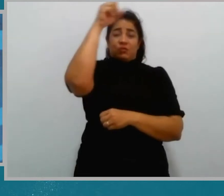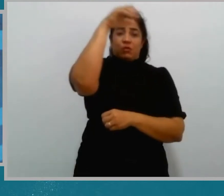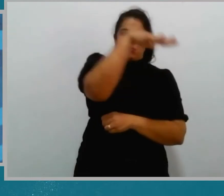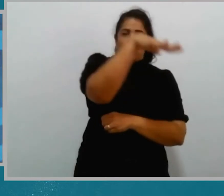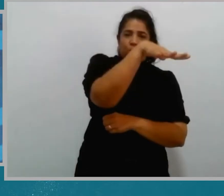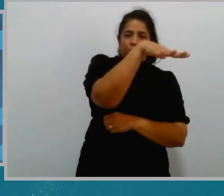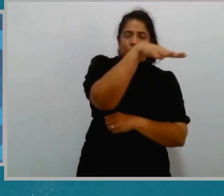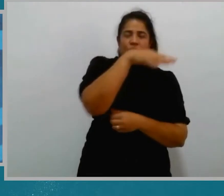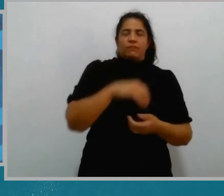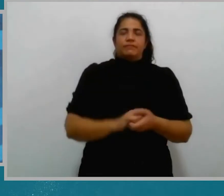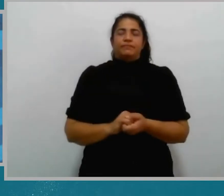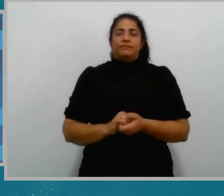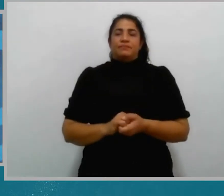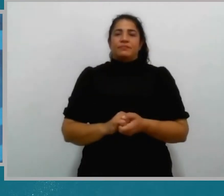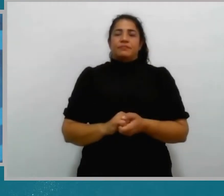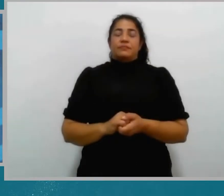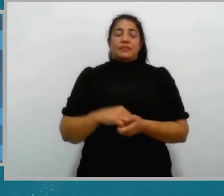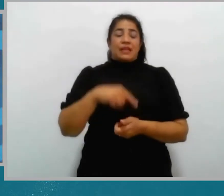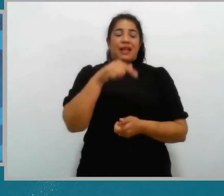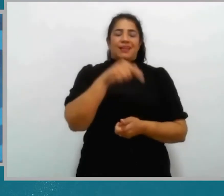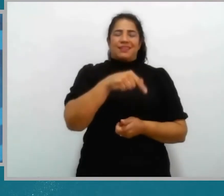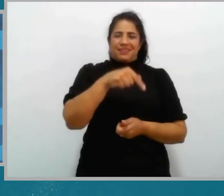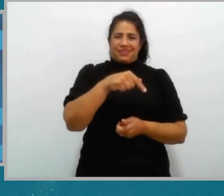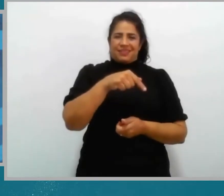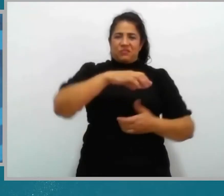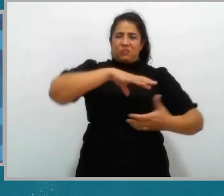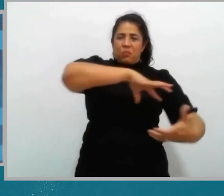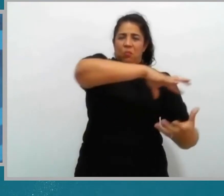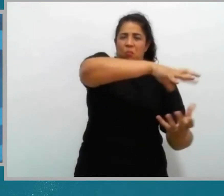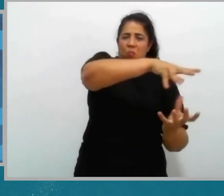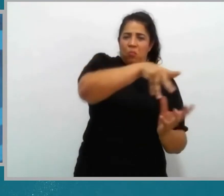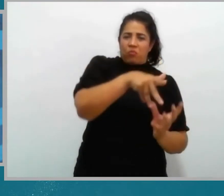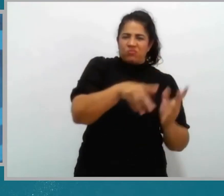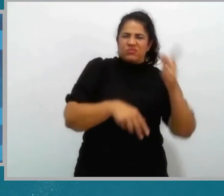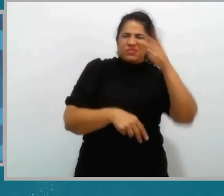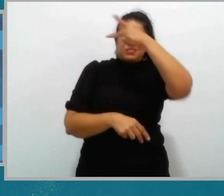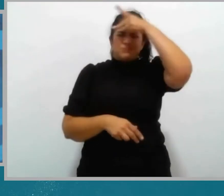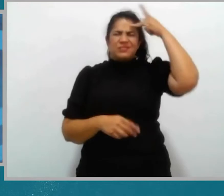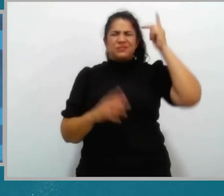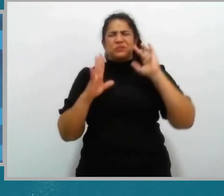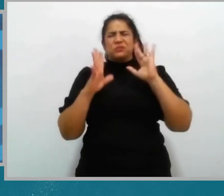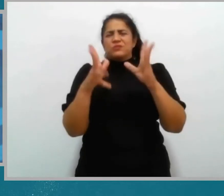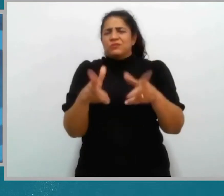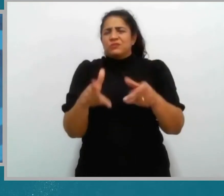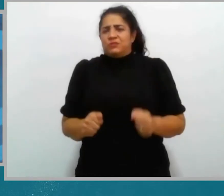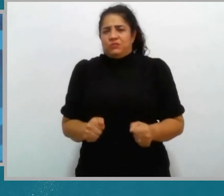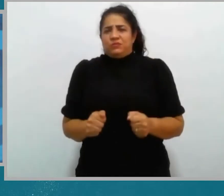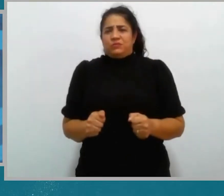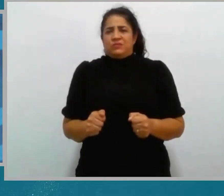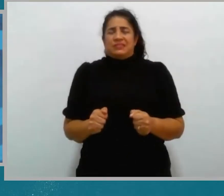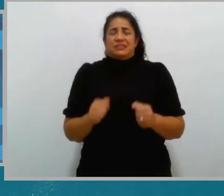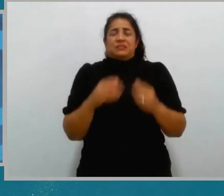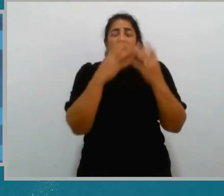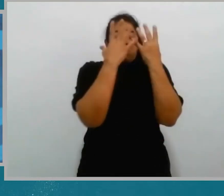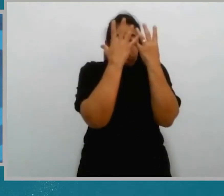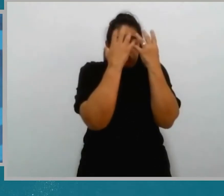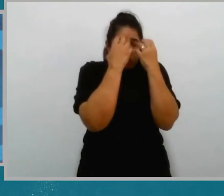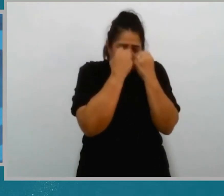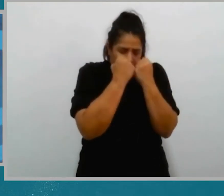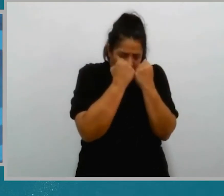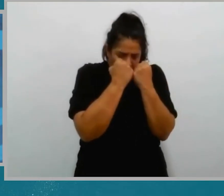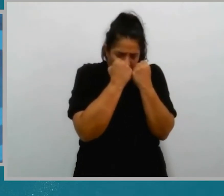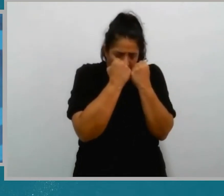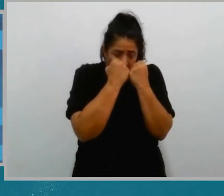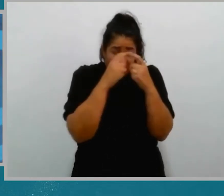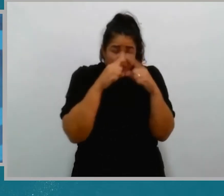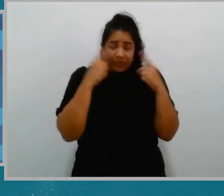Nesse mundo todos jazem em trevas, Jesus é a grande luz.